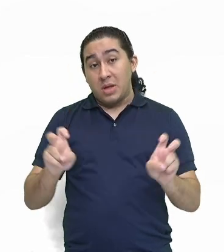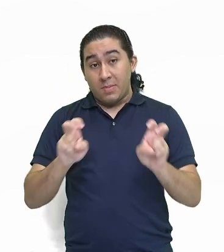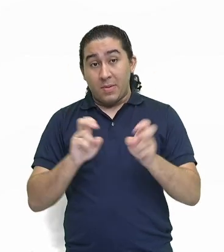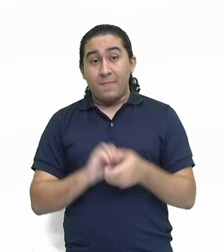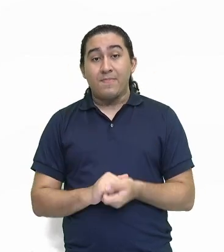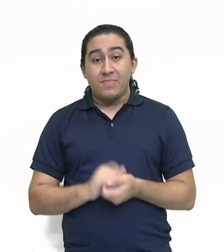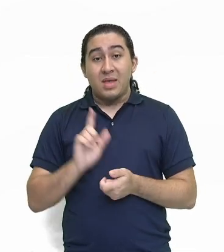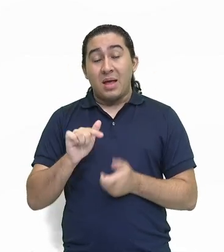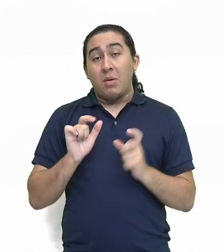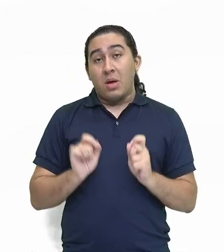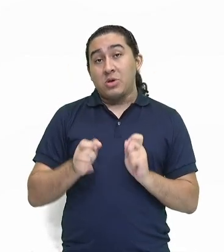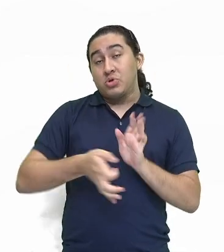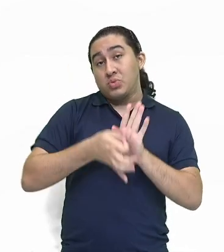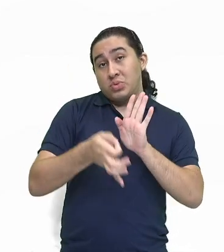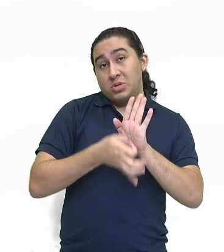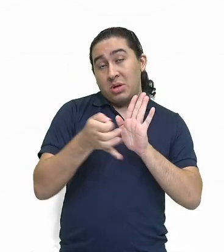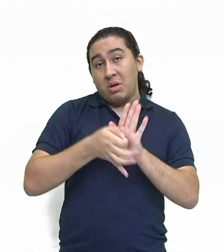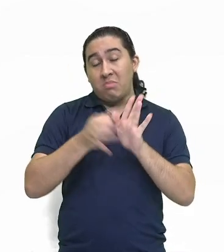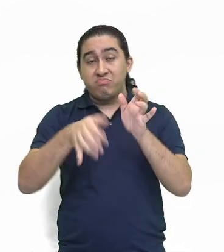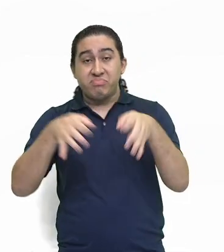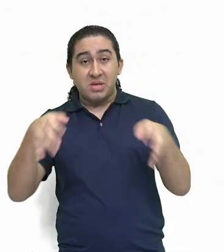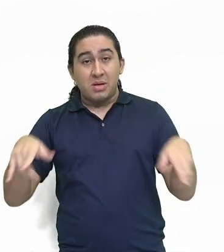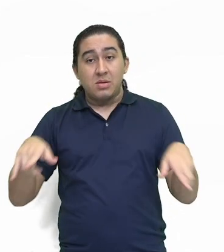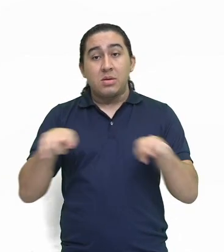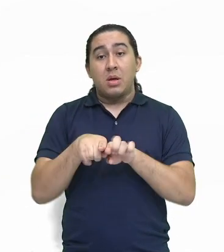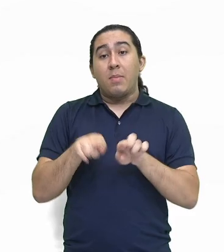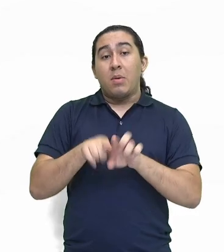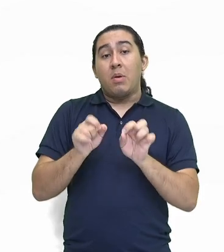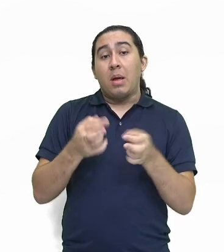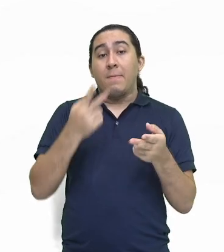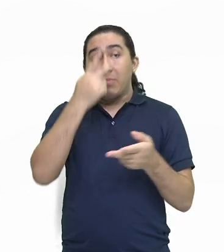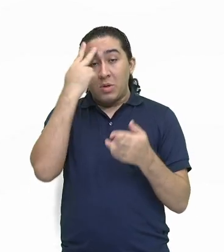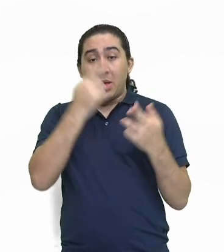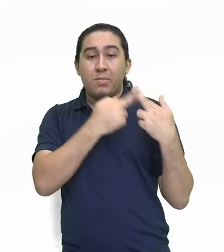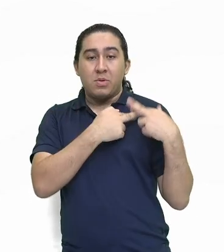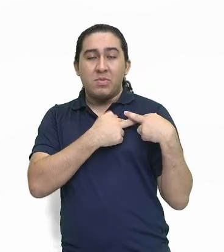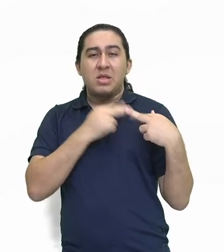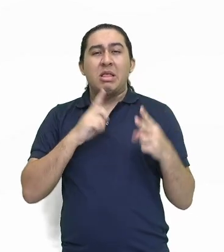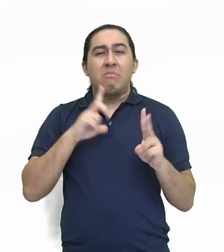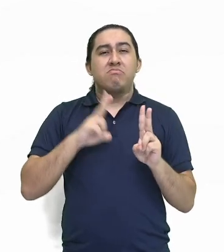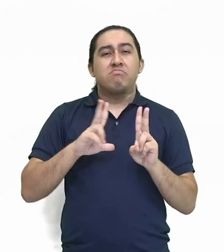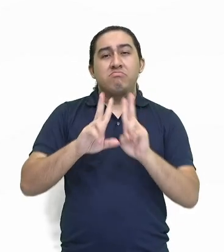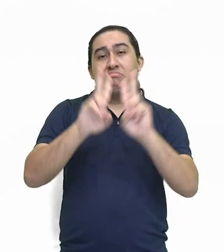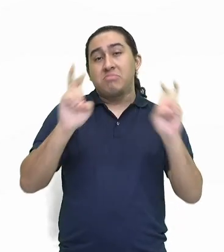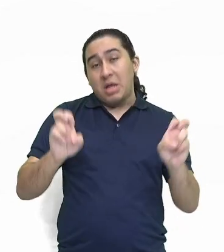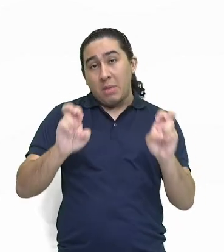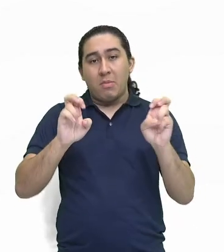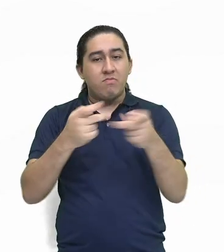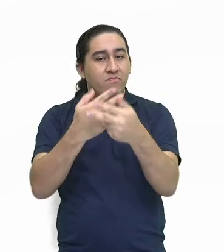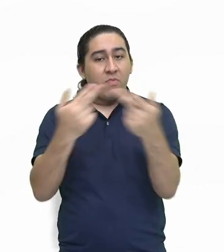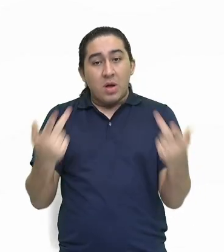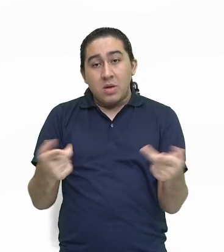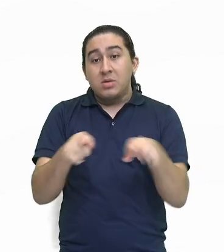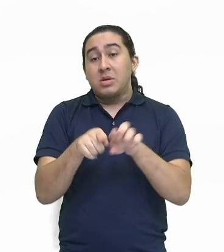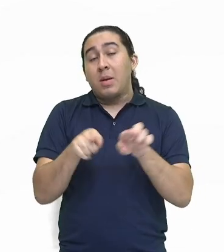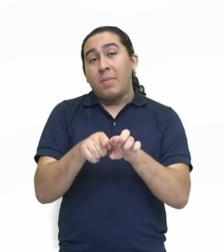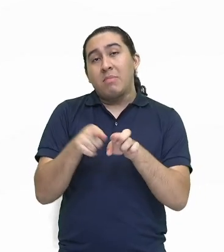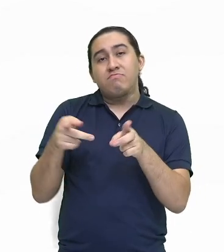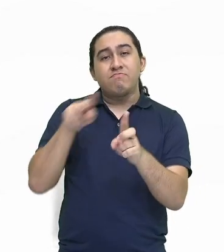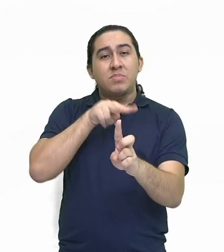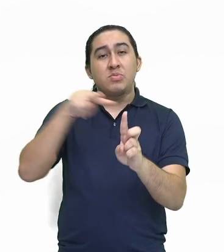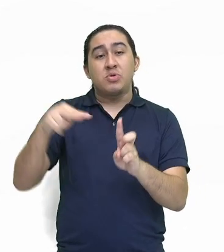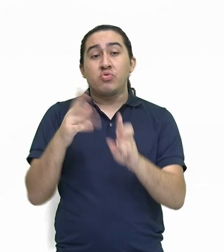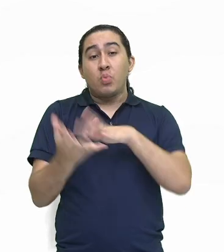conhecimento, posicionamentos discursivos responsáveis em relação às diversas temáticas, visões de mundo,